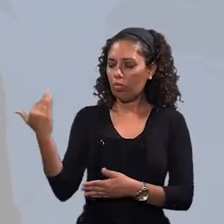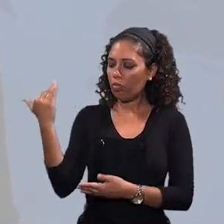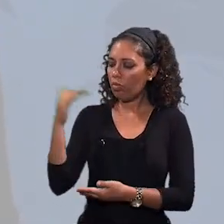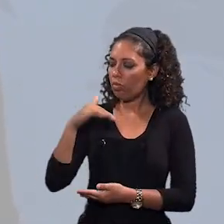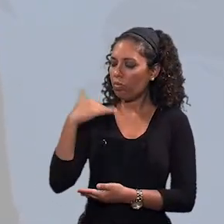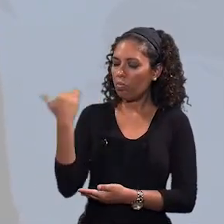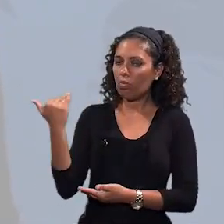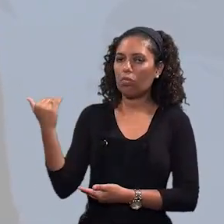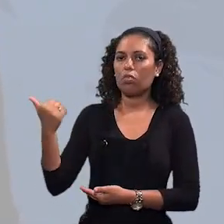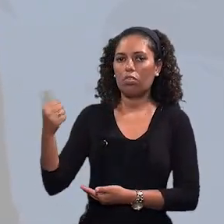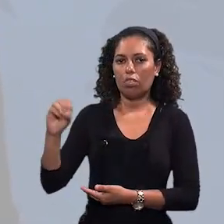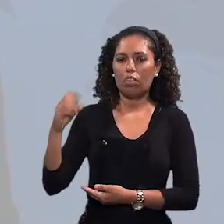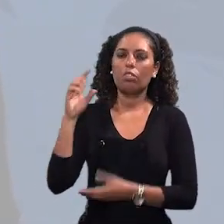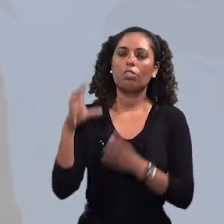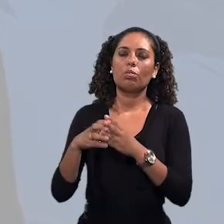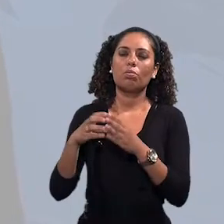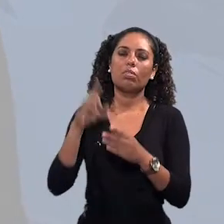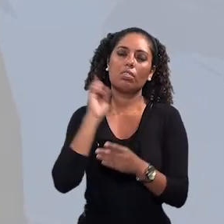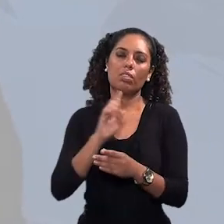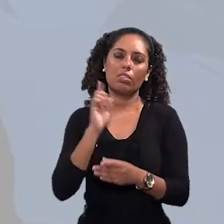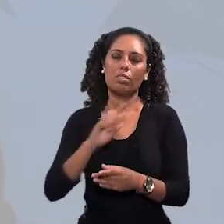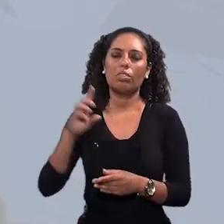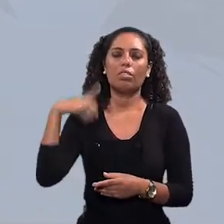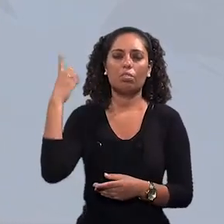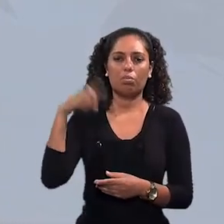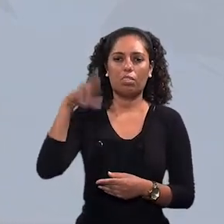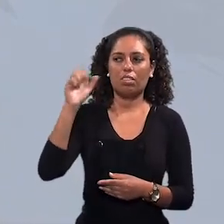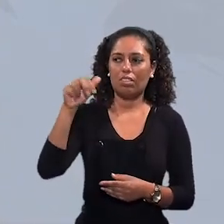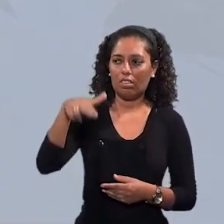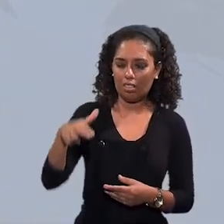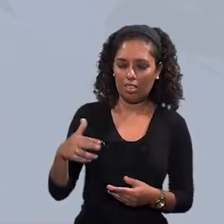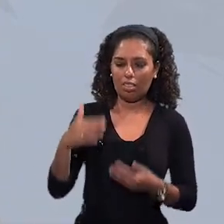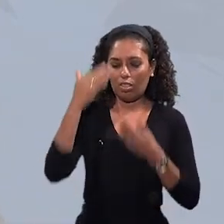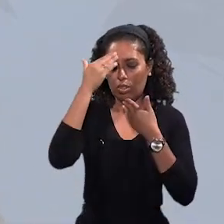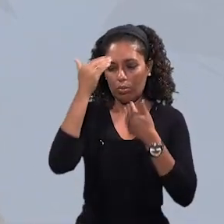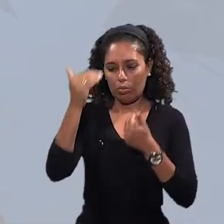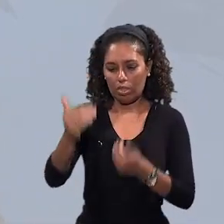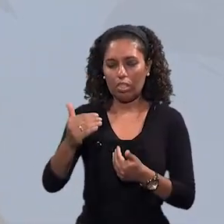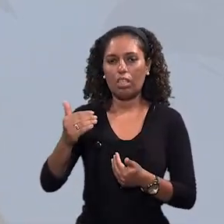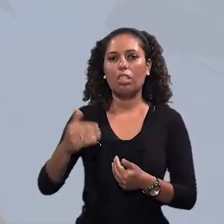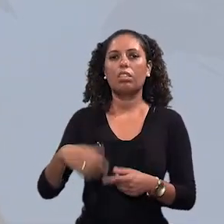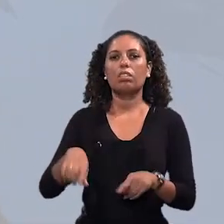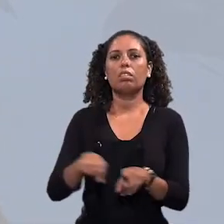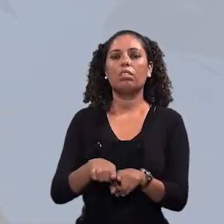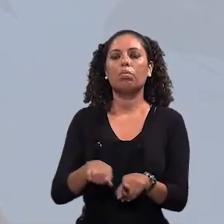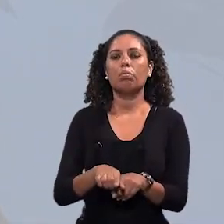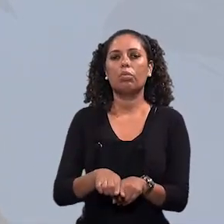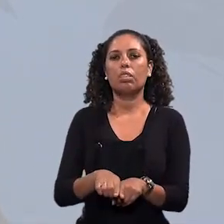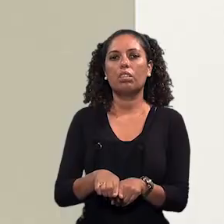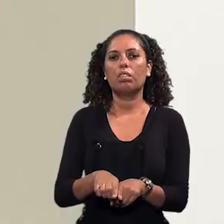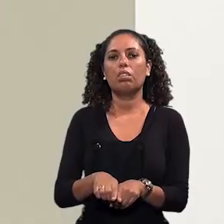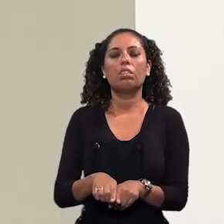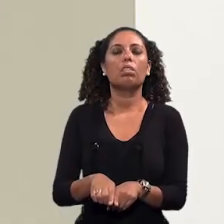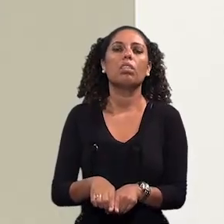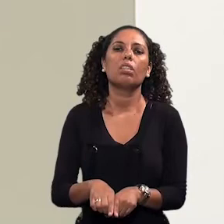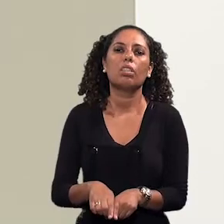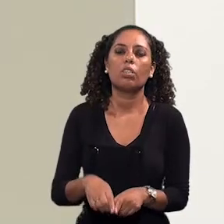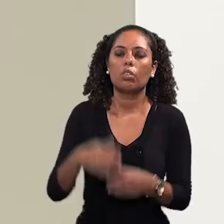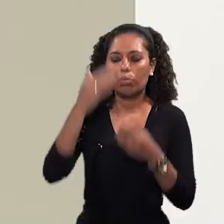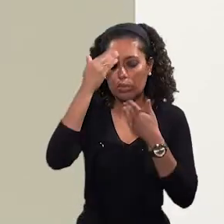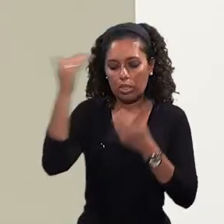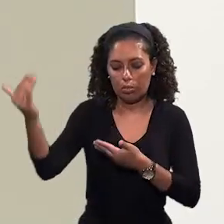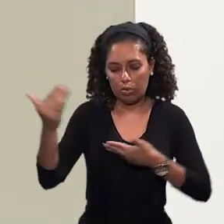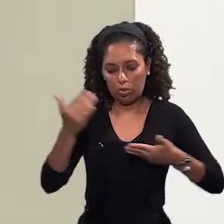nós contamos com as presenças dos deputados Renan Ferreirinha. Muito obrigado pela sua presença, deputado, aqui no Arena. Obrigado, Rui. Obrigado